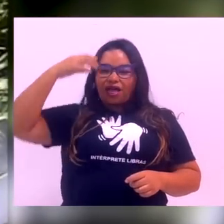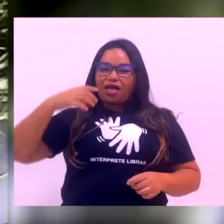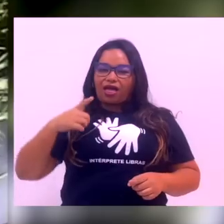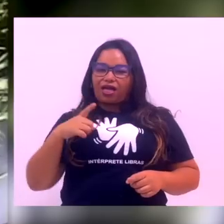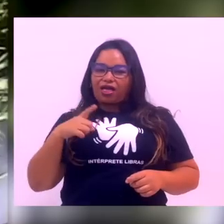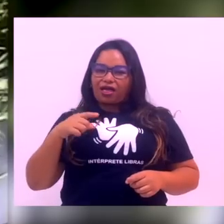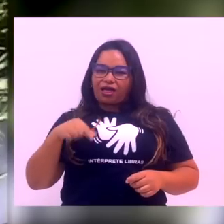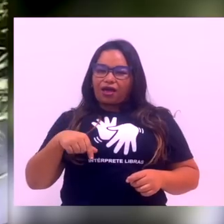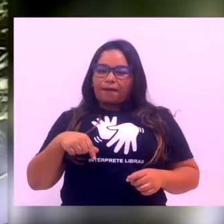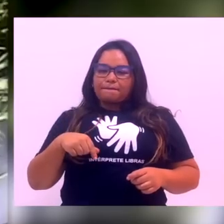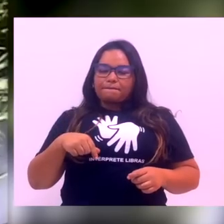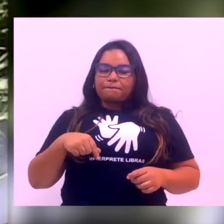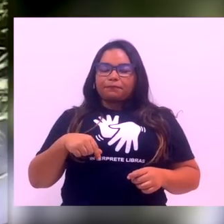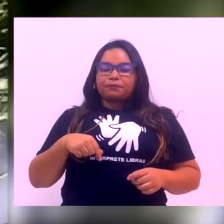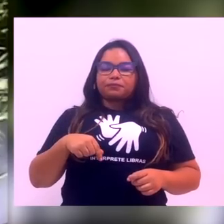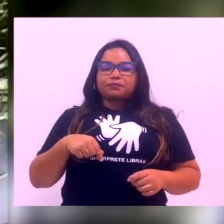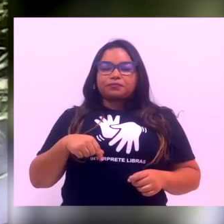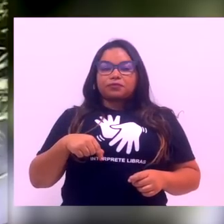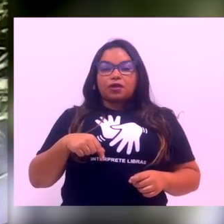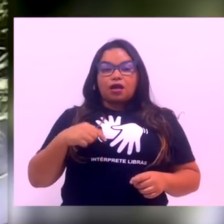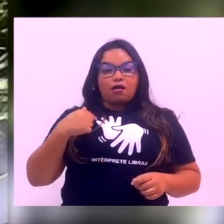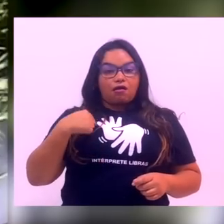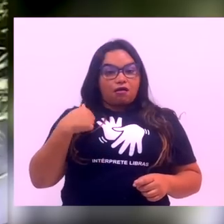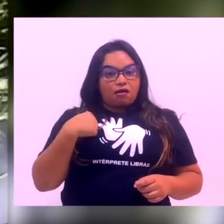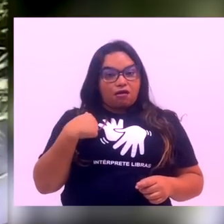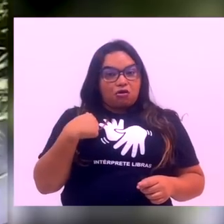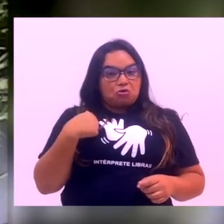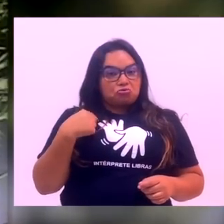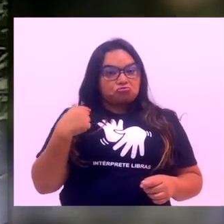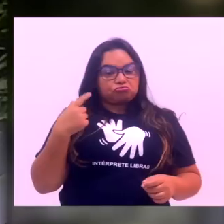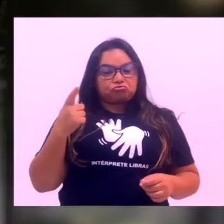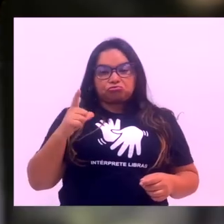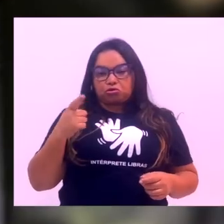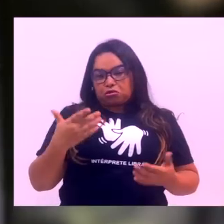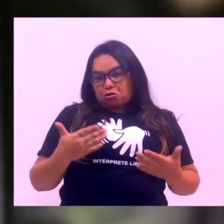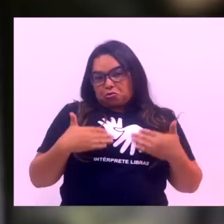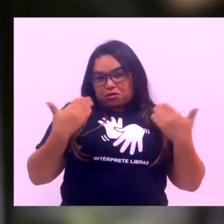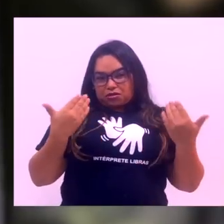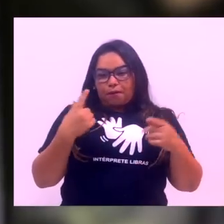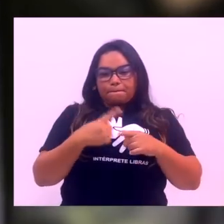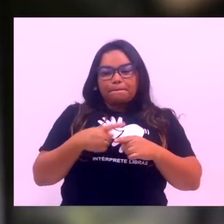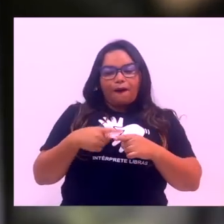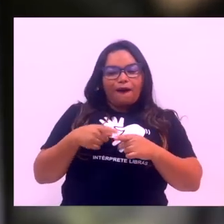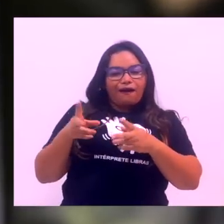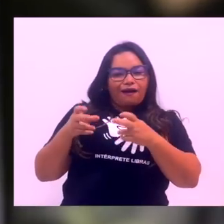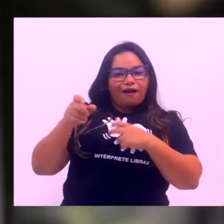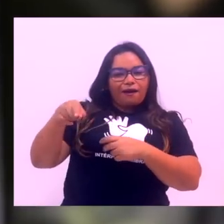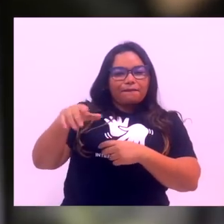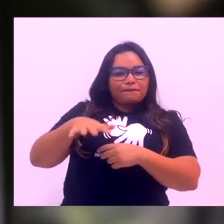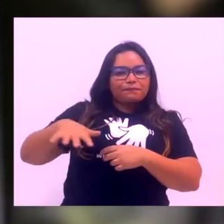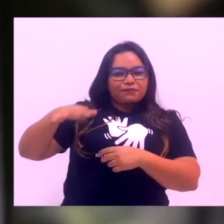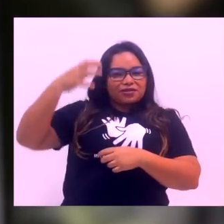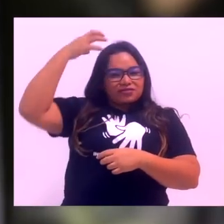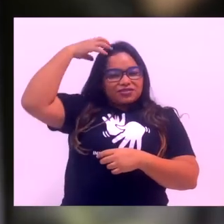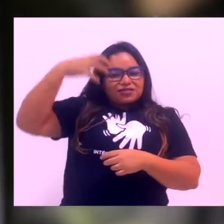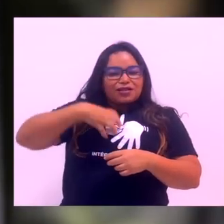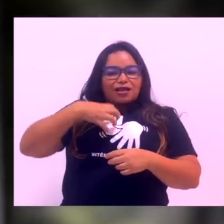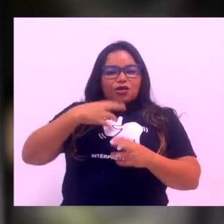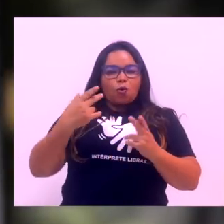um poder hoje tão enorme, tão invasivo, que não nos